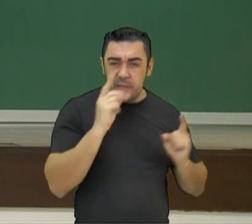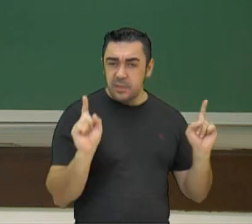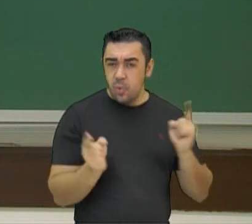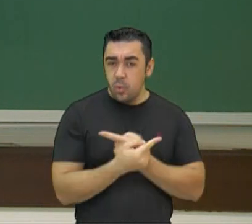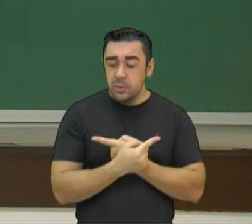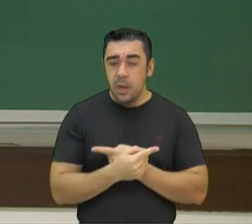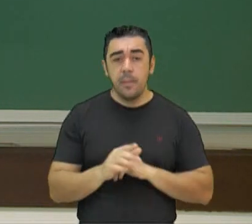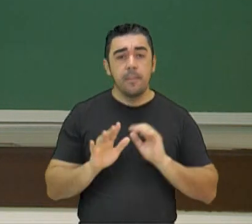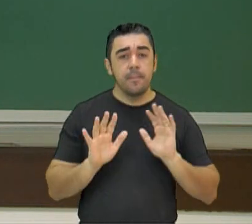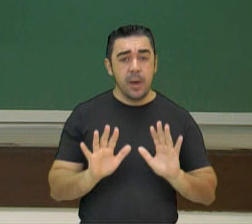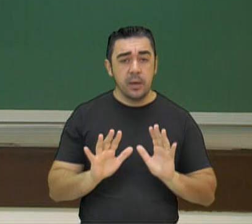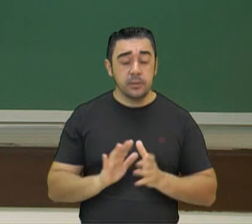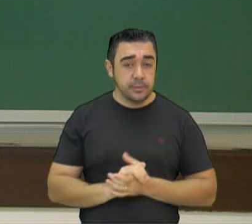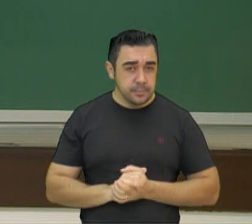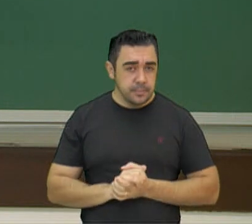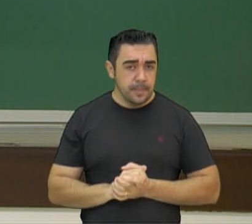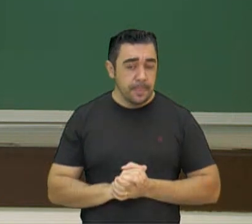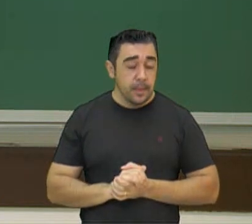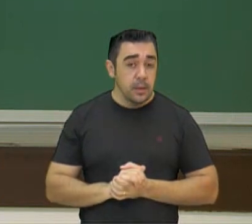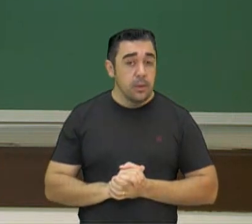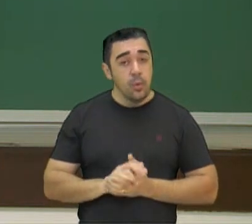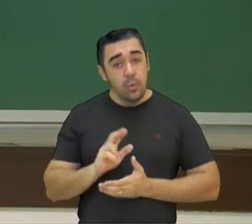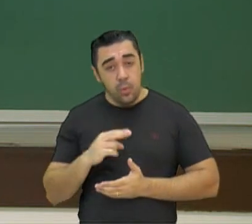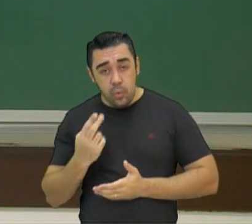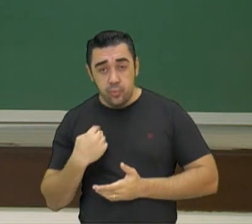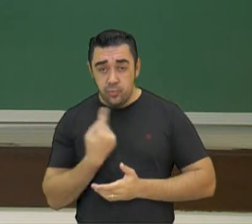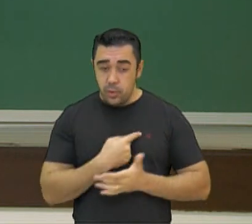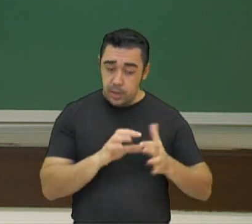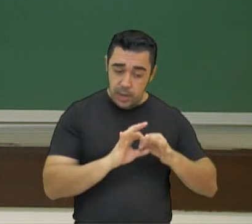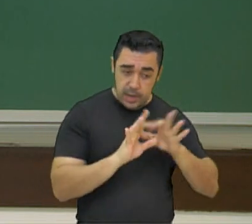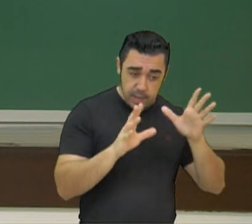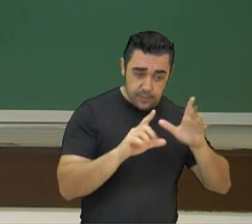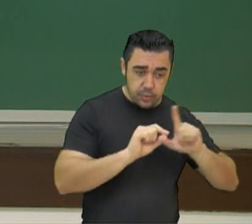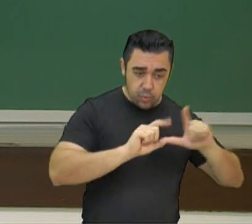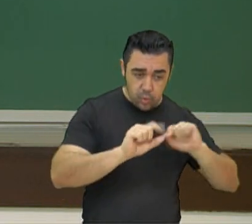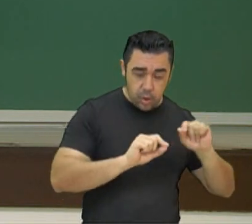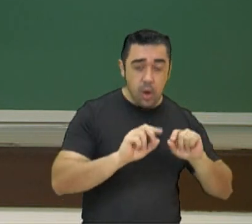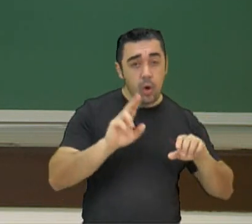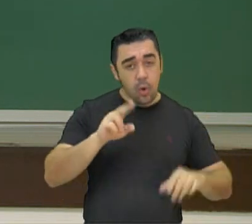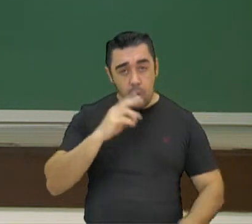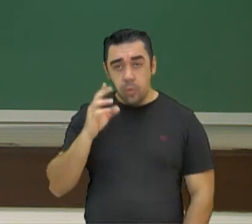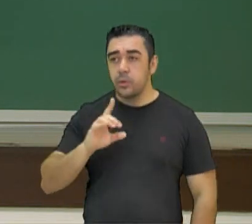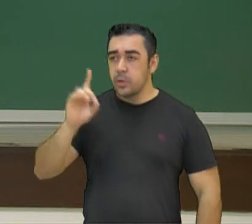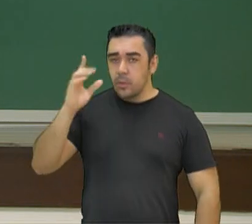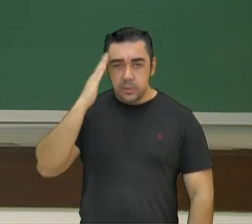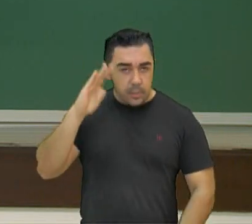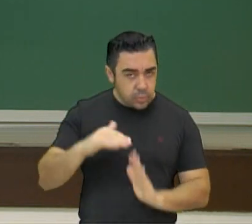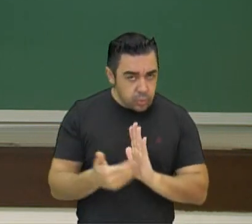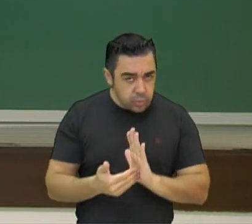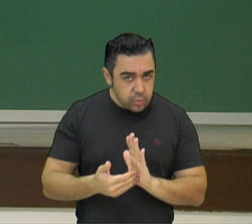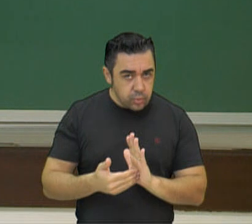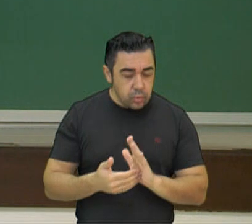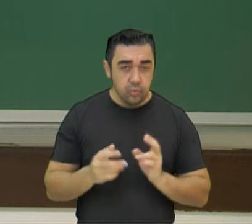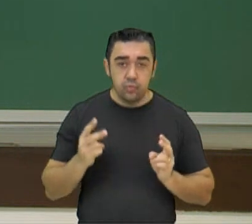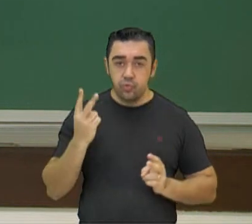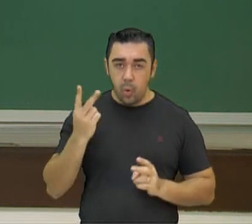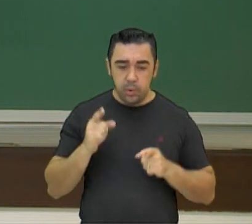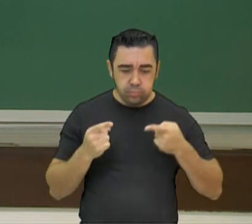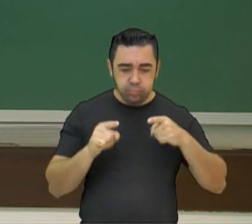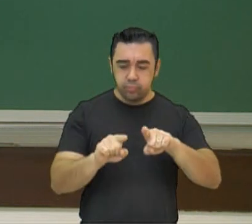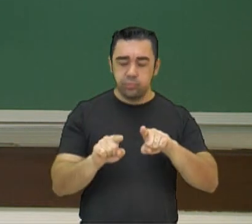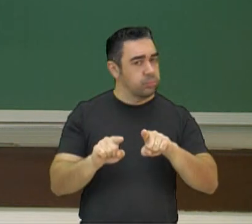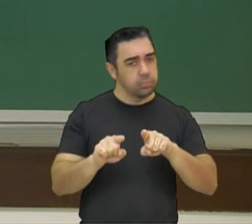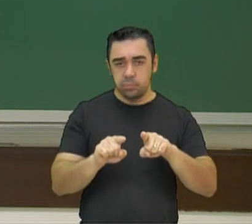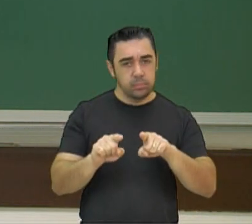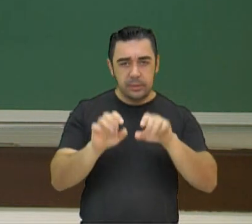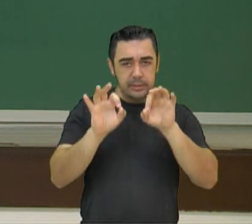contradição. Algo assim, ou nós somos livres ou Deus é onisciente e sabe tudo. As duas coisas não dão